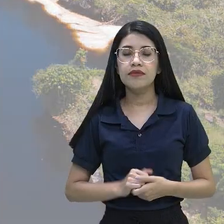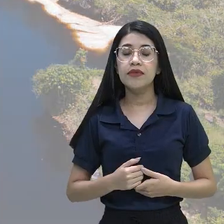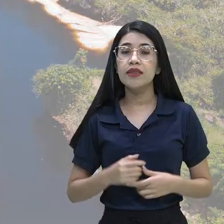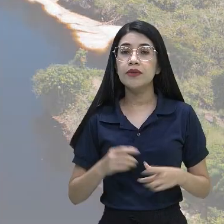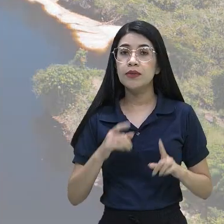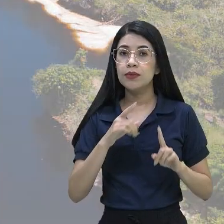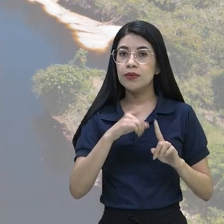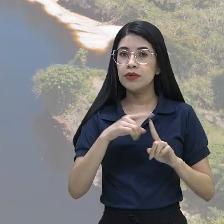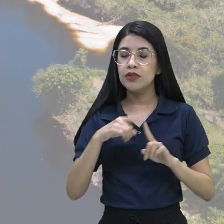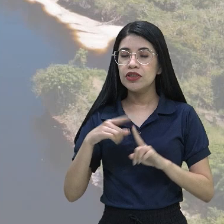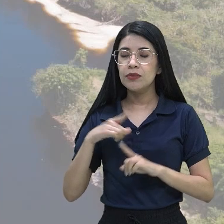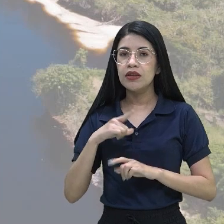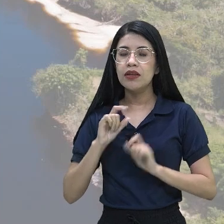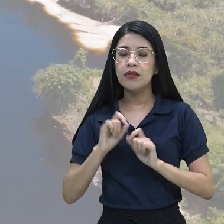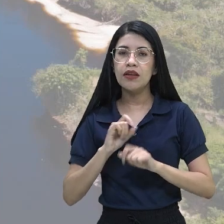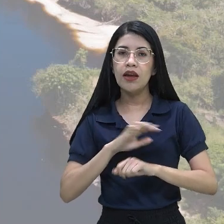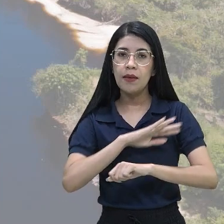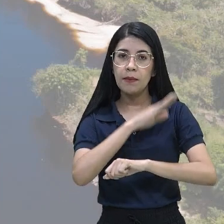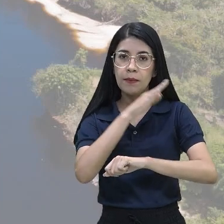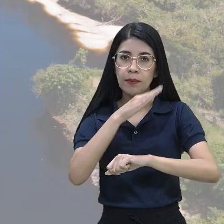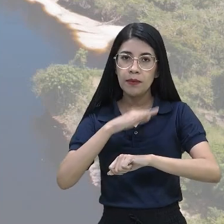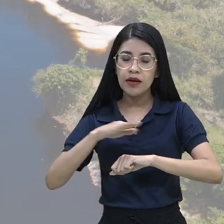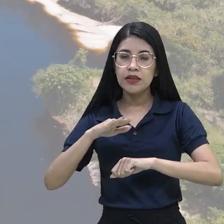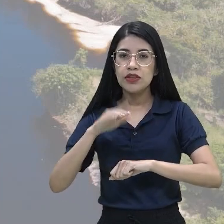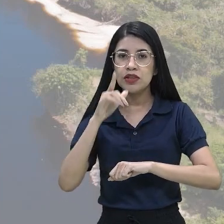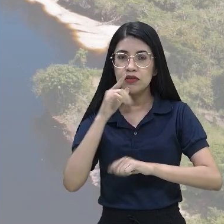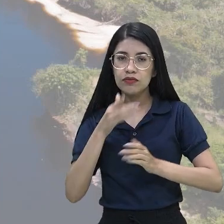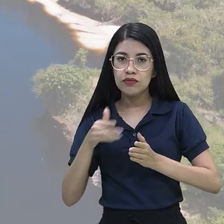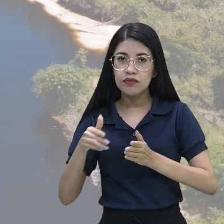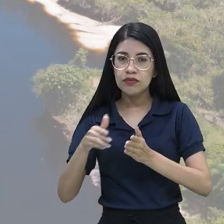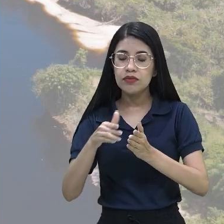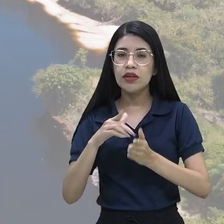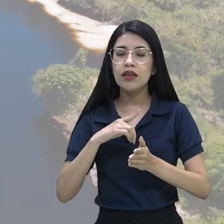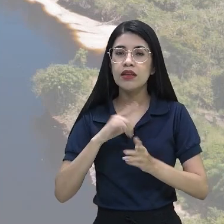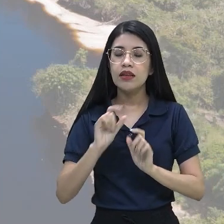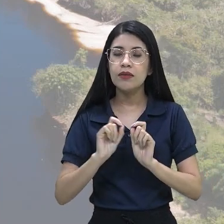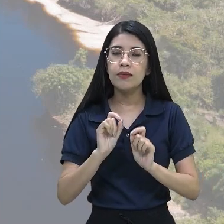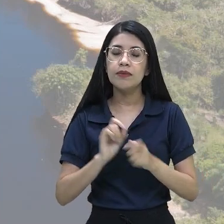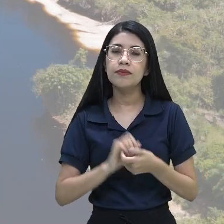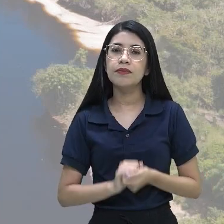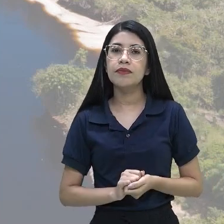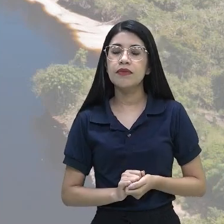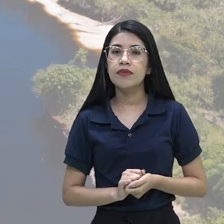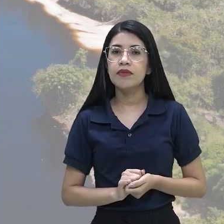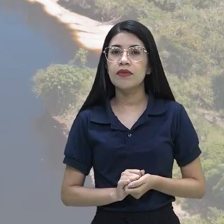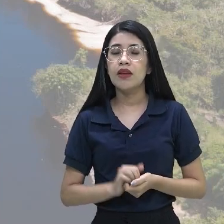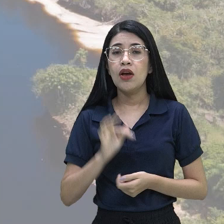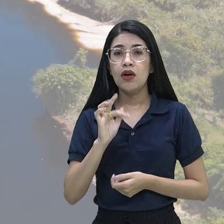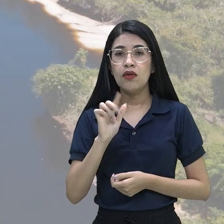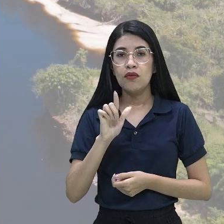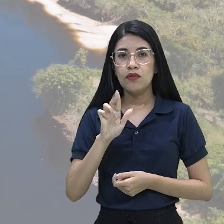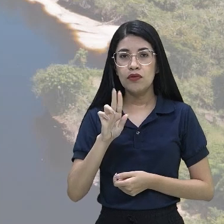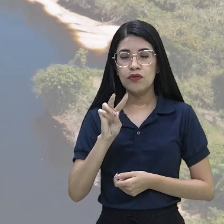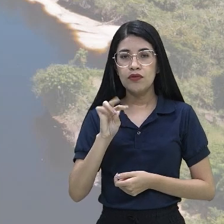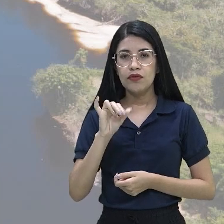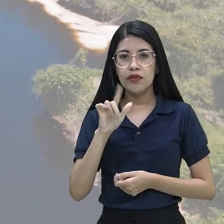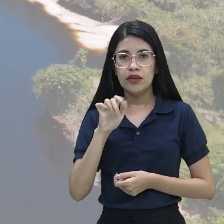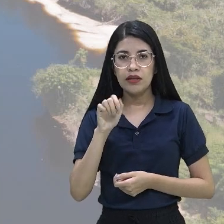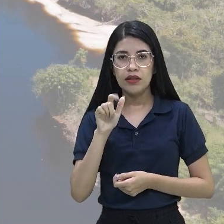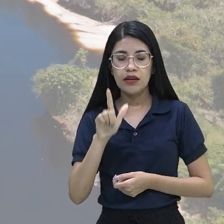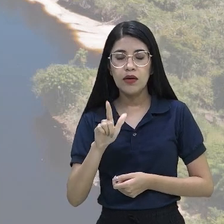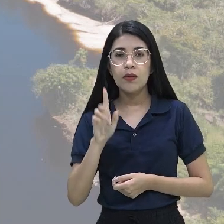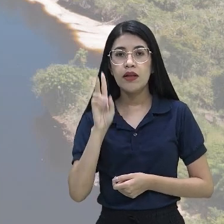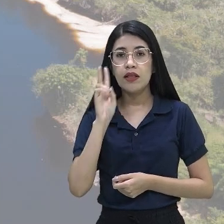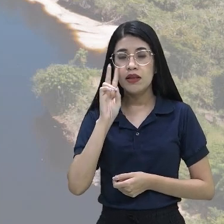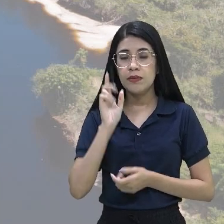nós temos as planícies fluviais, que são cortadas por quens, fluviais, sempre lembrem, de rios. Quando a